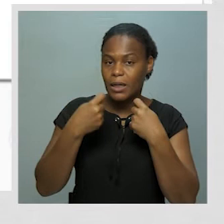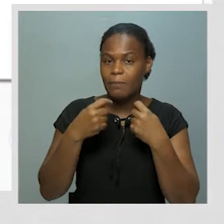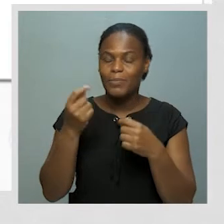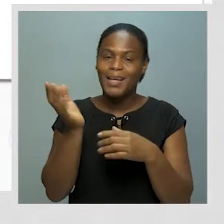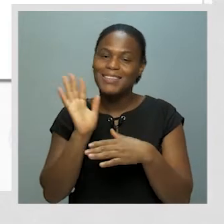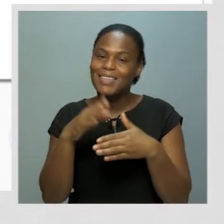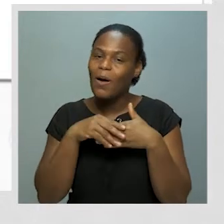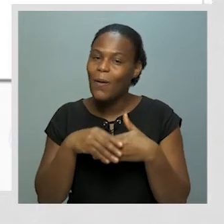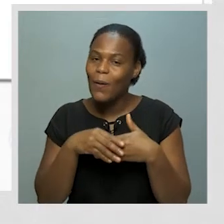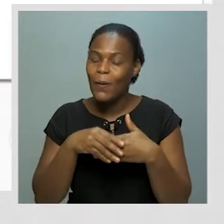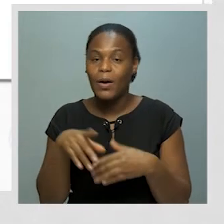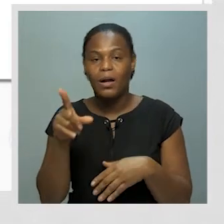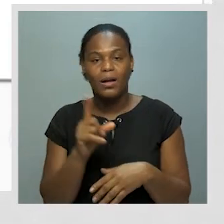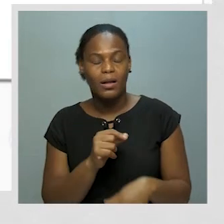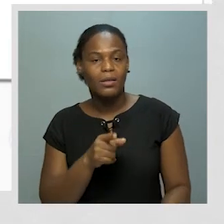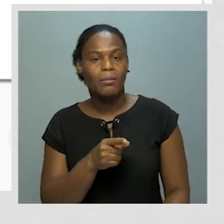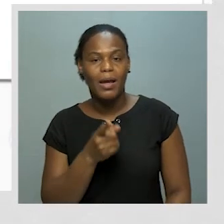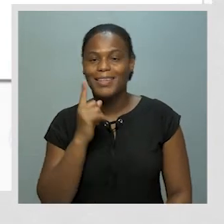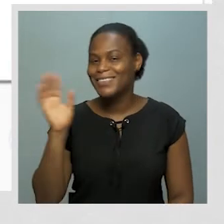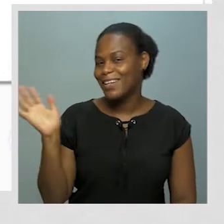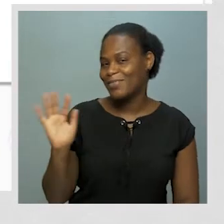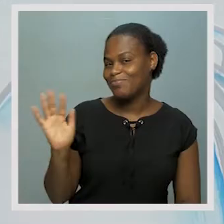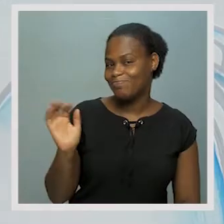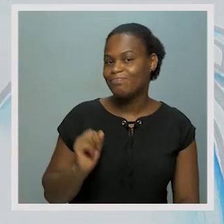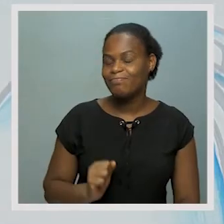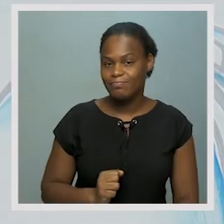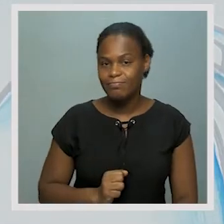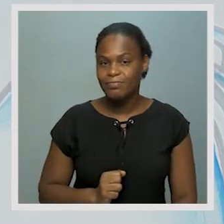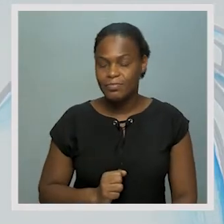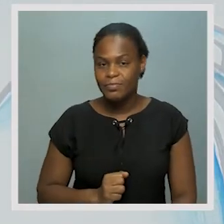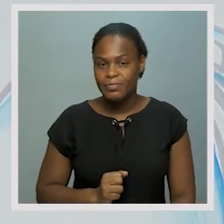de saudação e também de despedida.